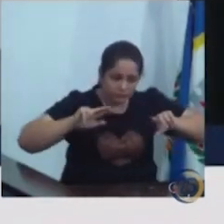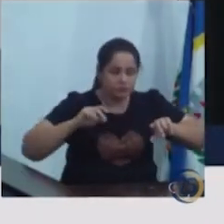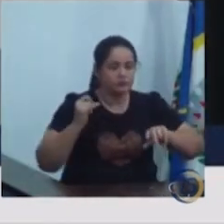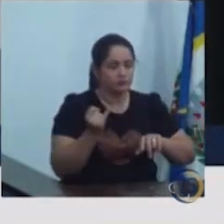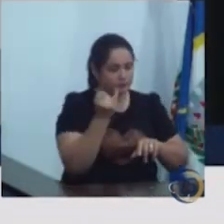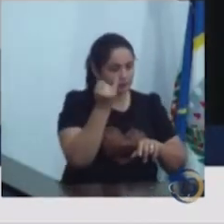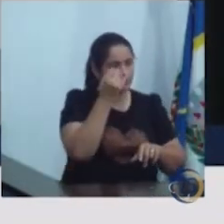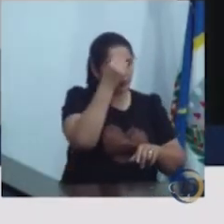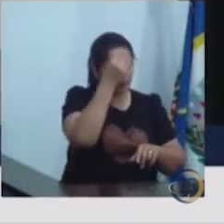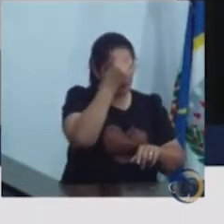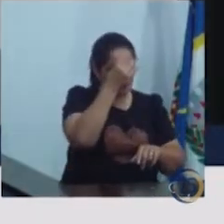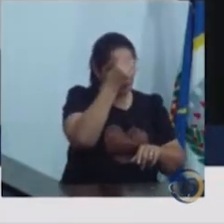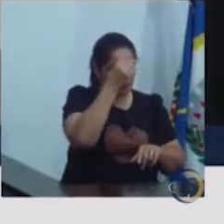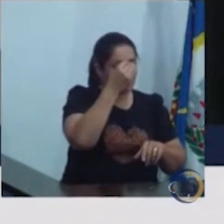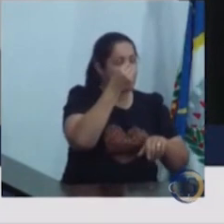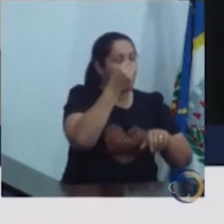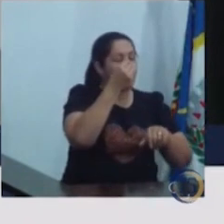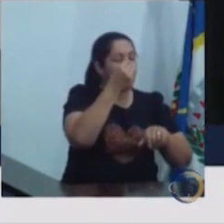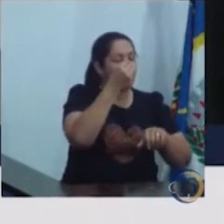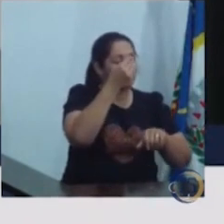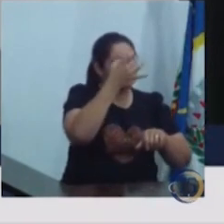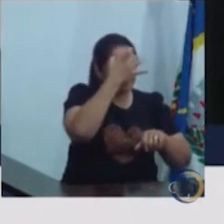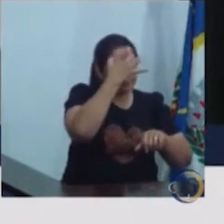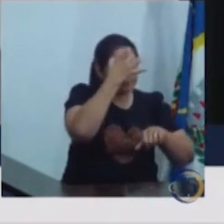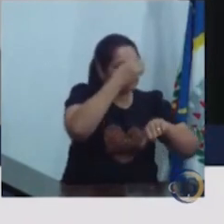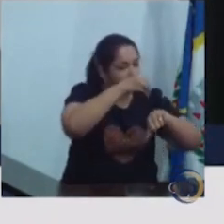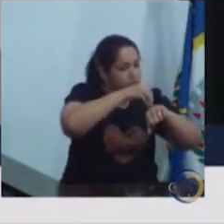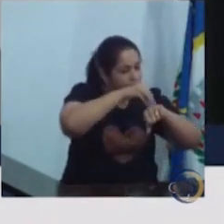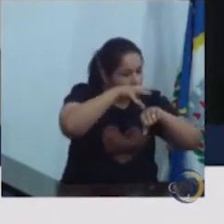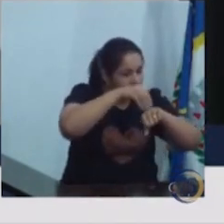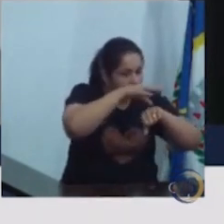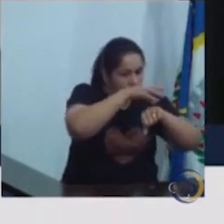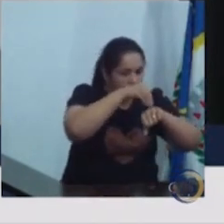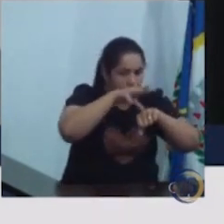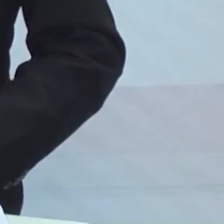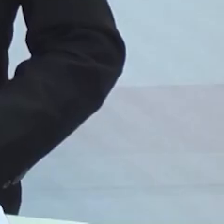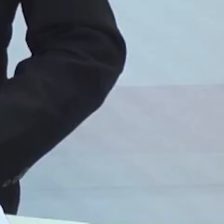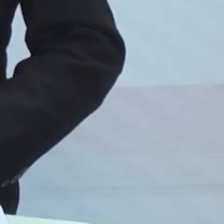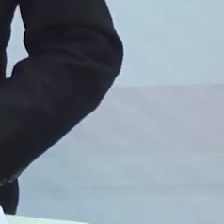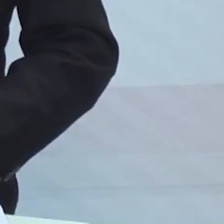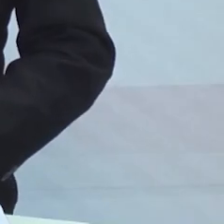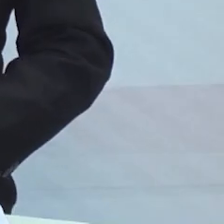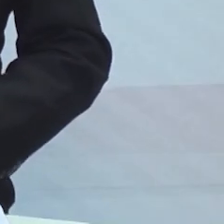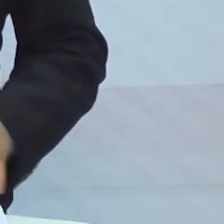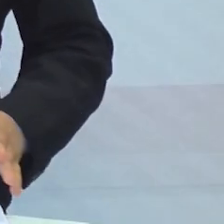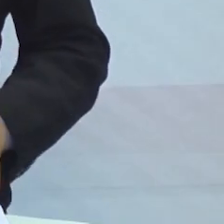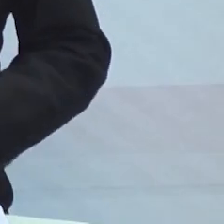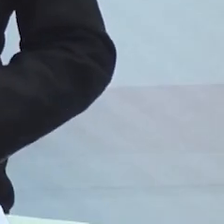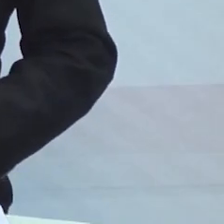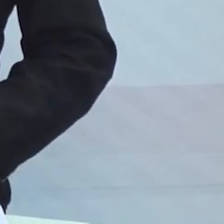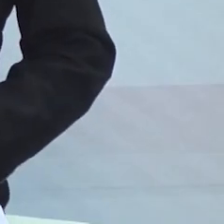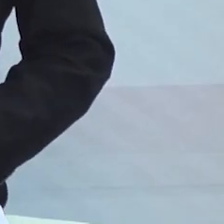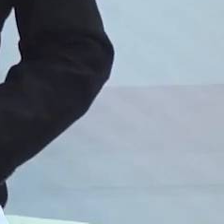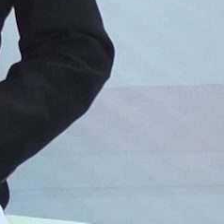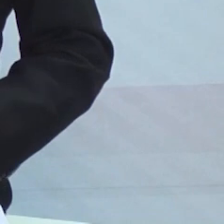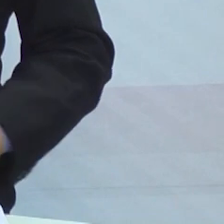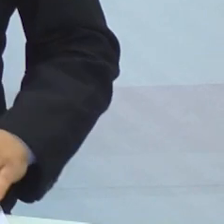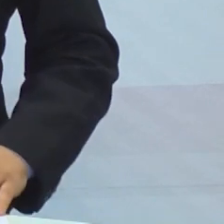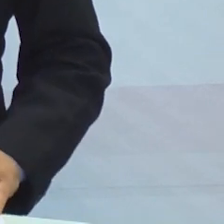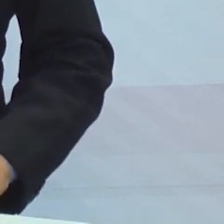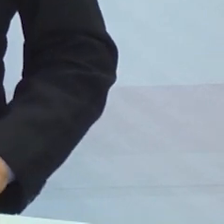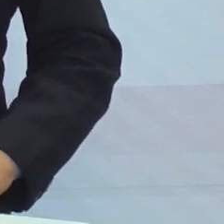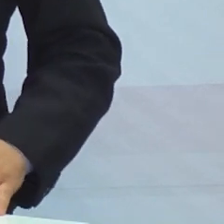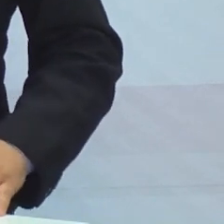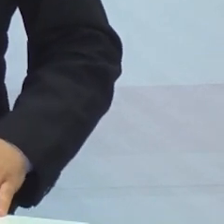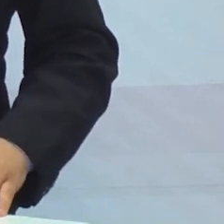faz da nossa escola uma oportunidade de alavancar essa causa. E ainda sobre a Câmara Municipal, foi publicada na